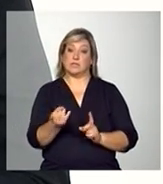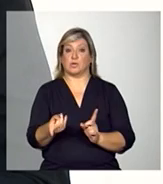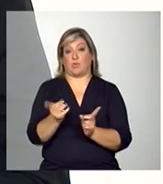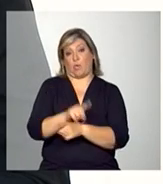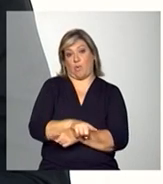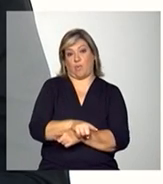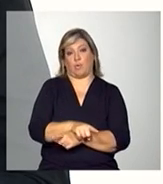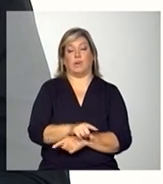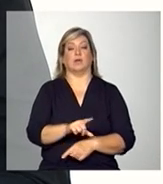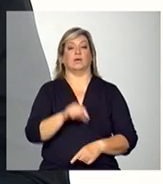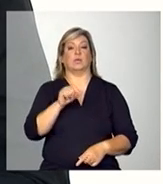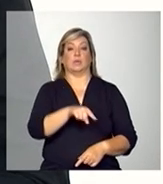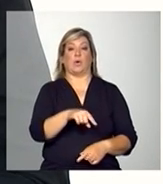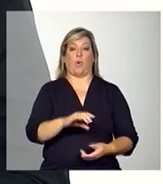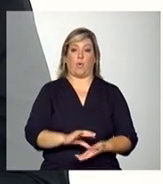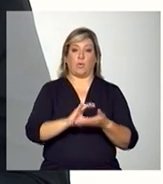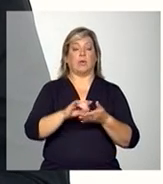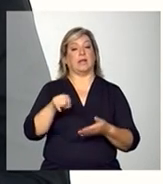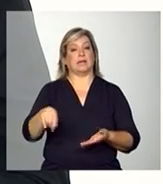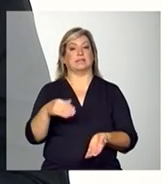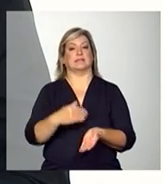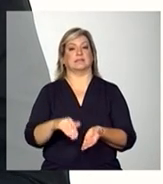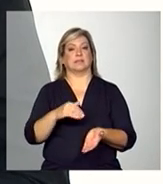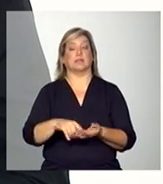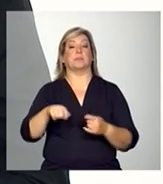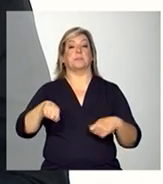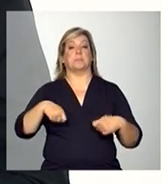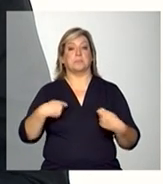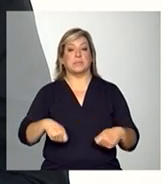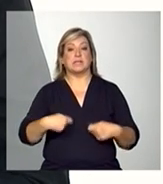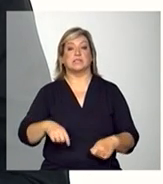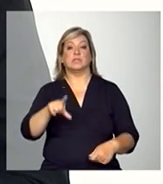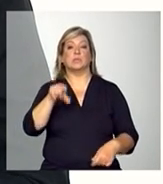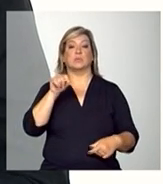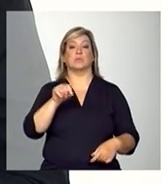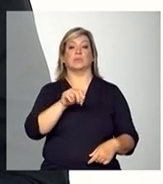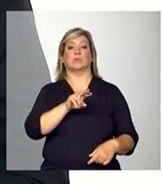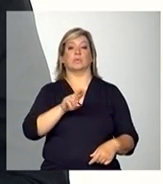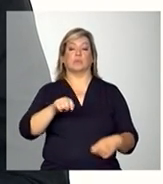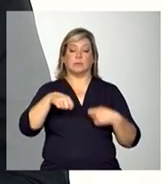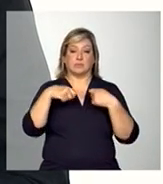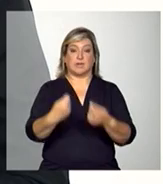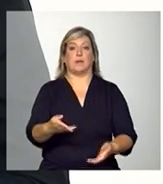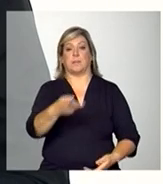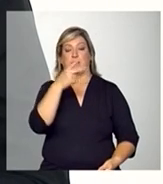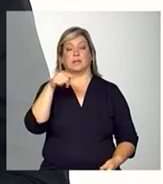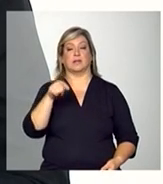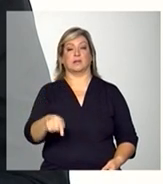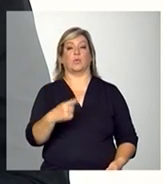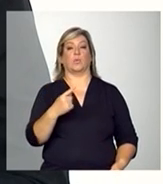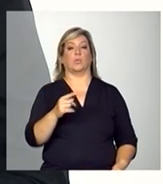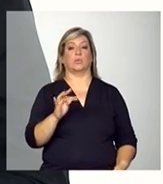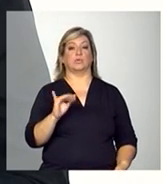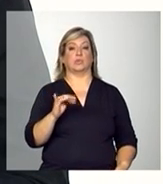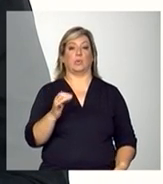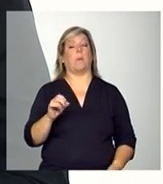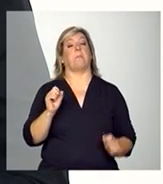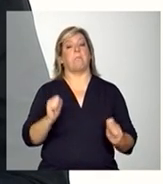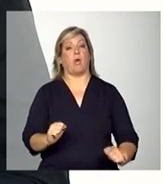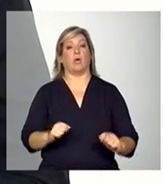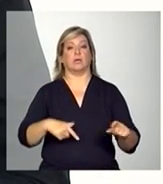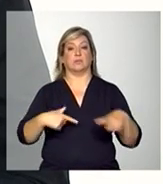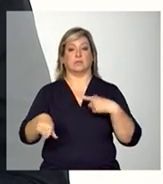o o secretário vai ter que nomear um administrador titular podendo ser um servidor um empregado